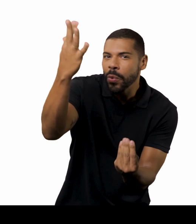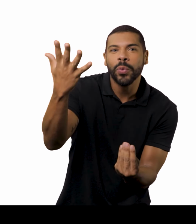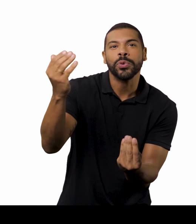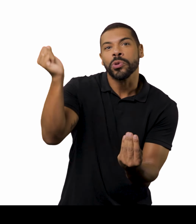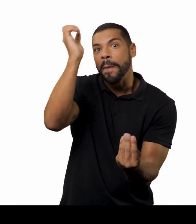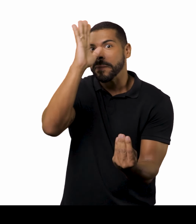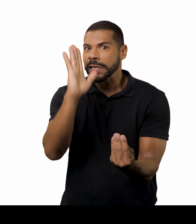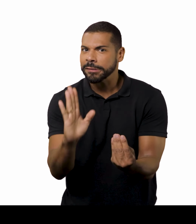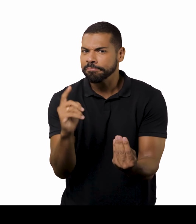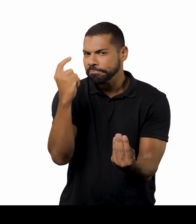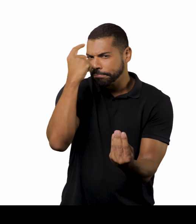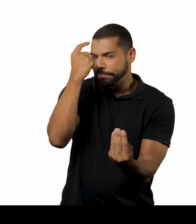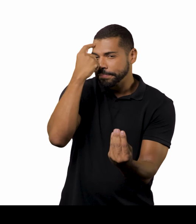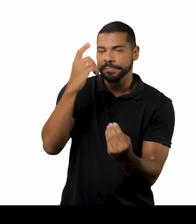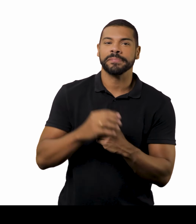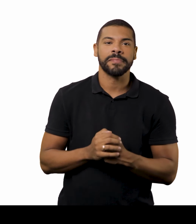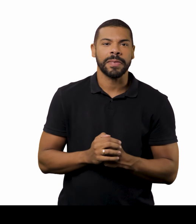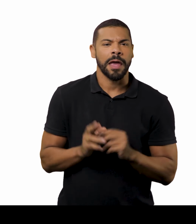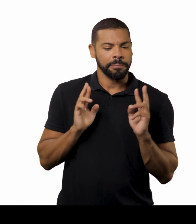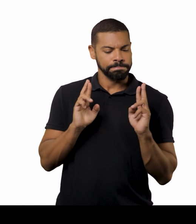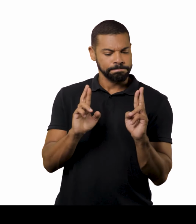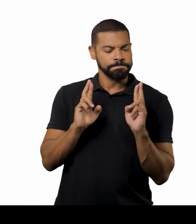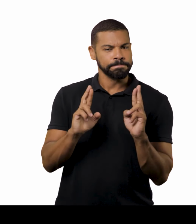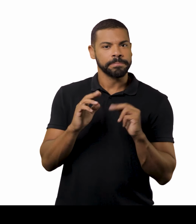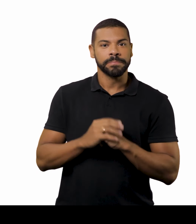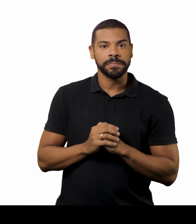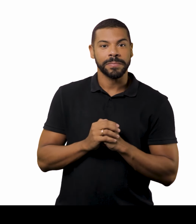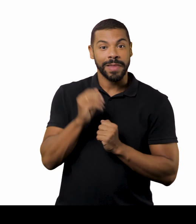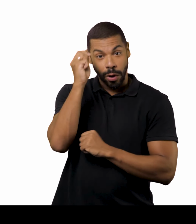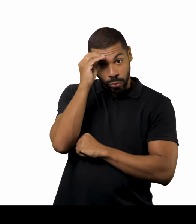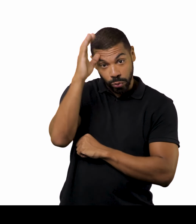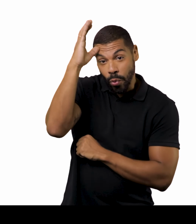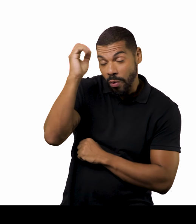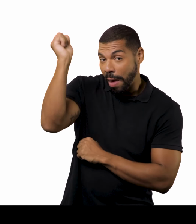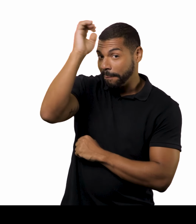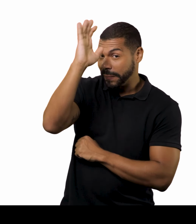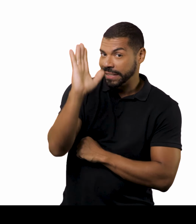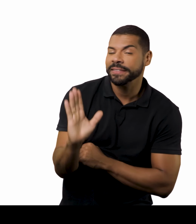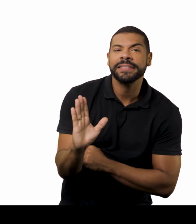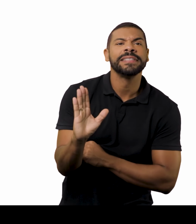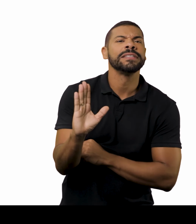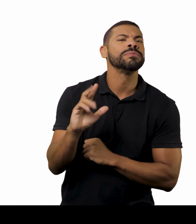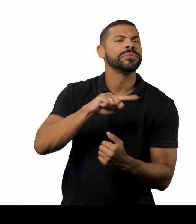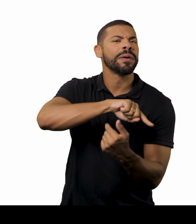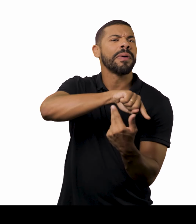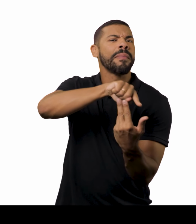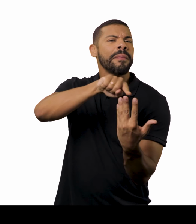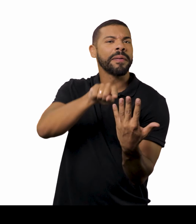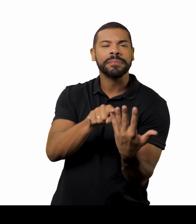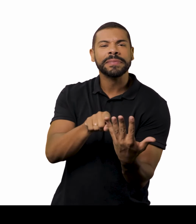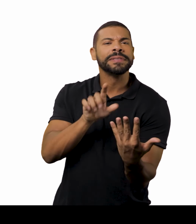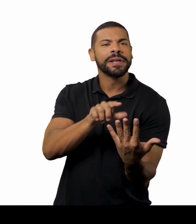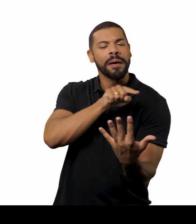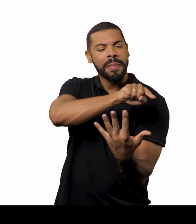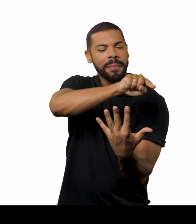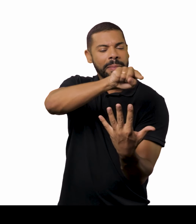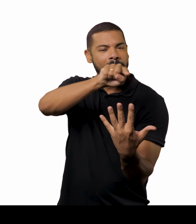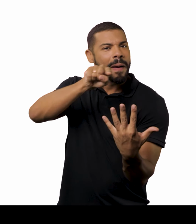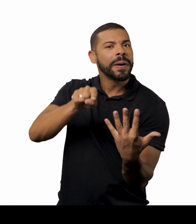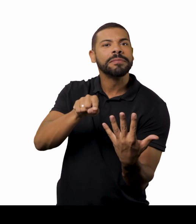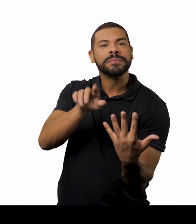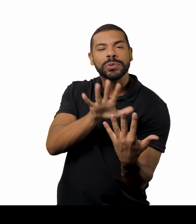que esperamos que seja em breve. Ele simboliza essa história da cultura brasileira, dos ícones de Brasil,